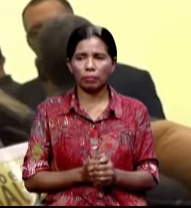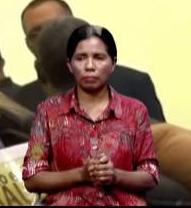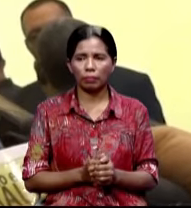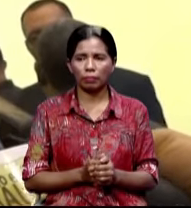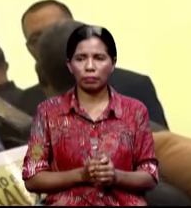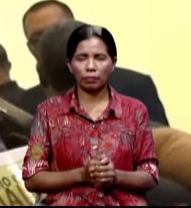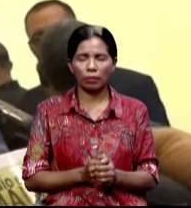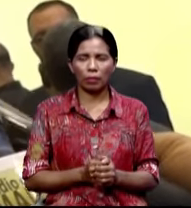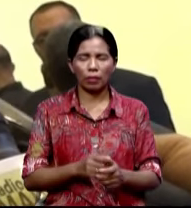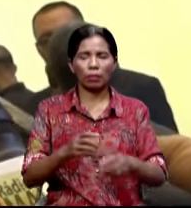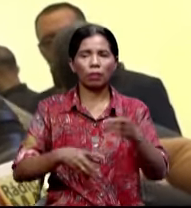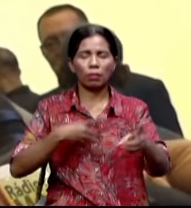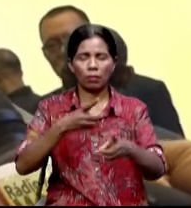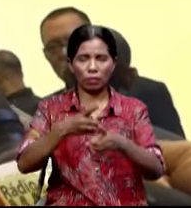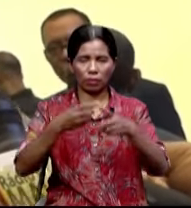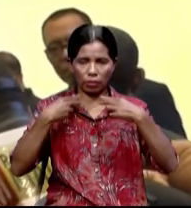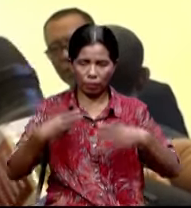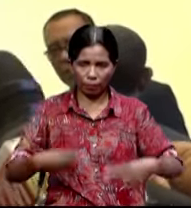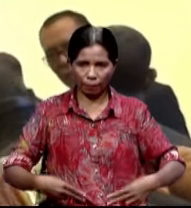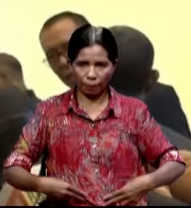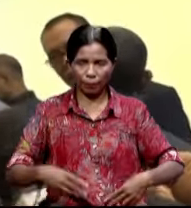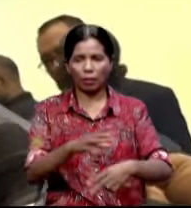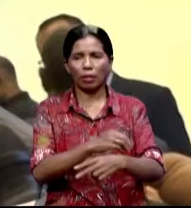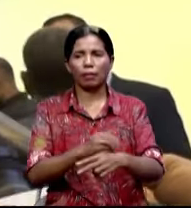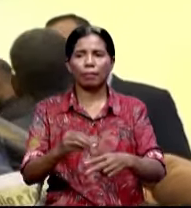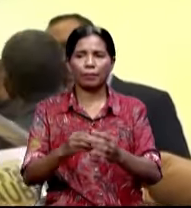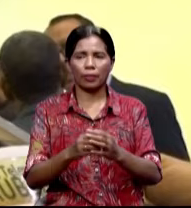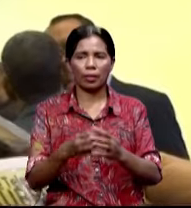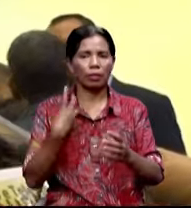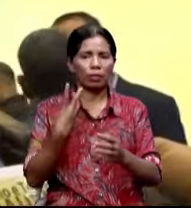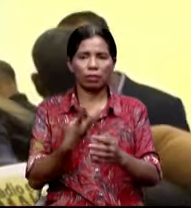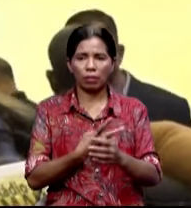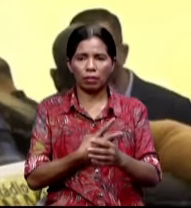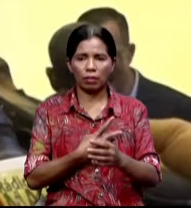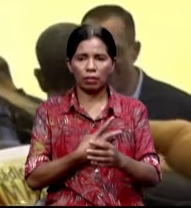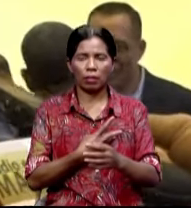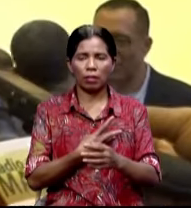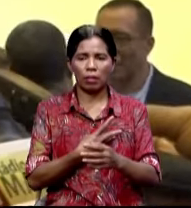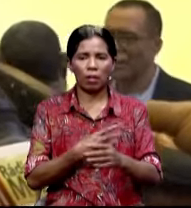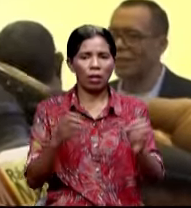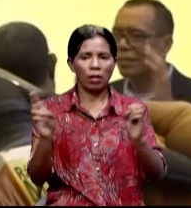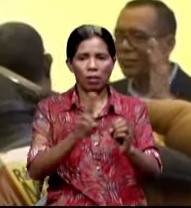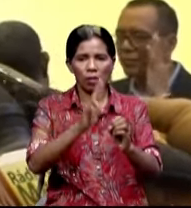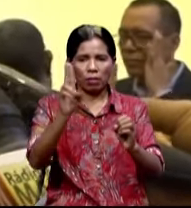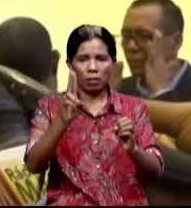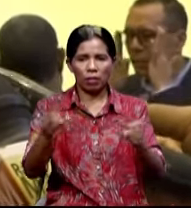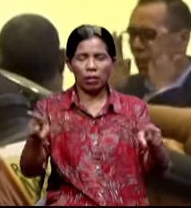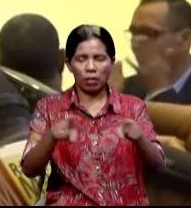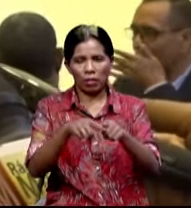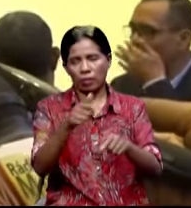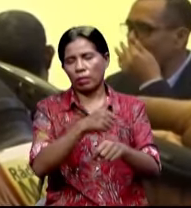ne questão de direitos humanos. E a questão de direitos humanos, ita la usa sa sucat moral